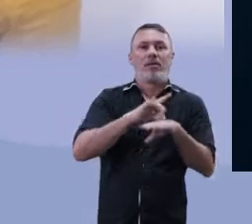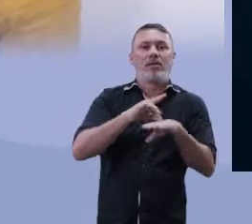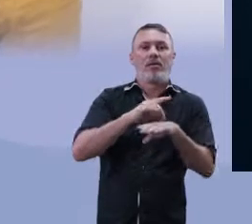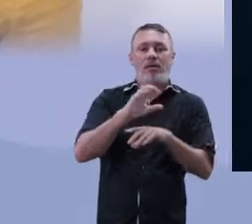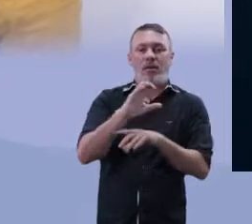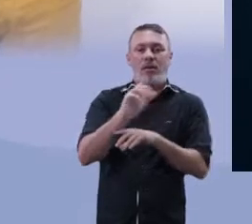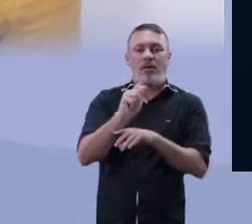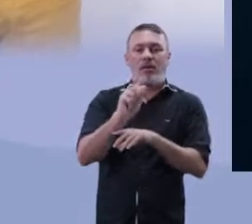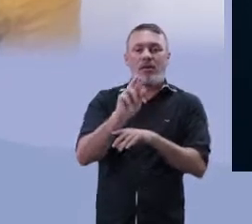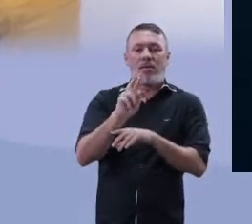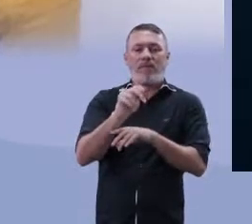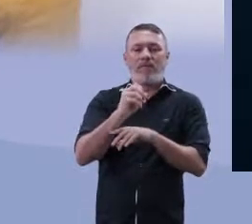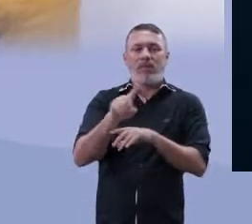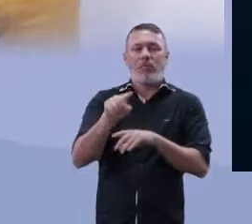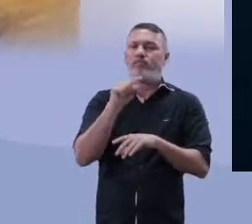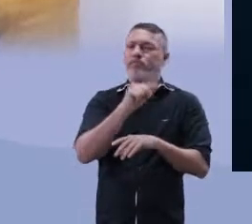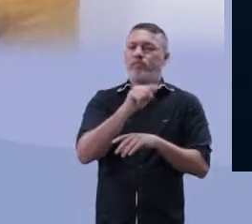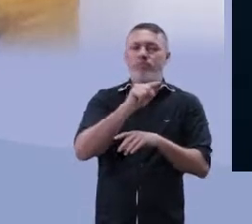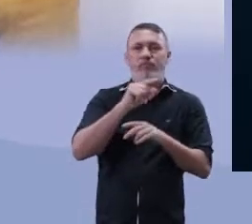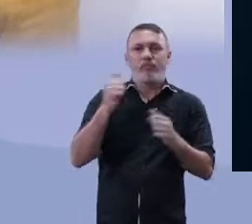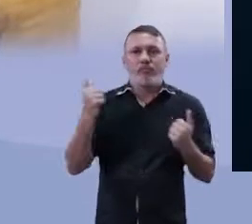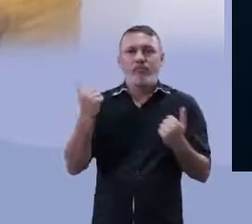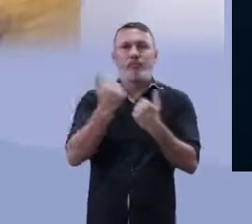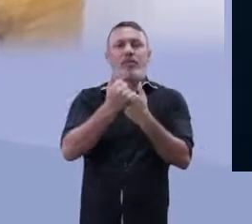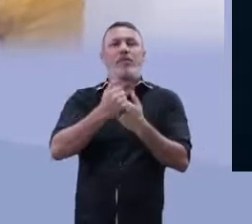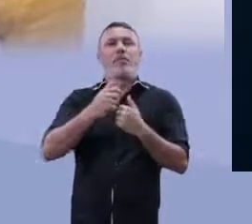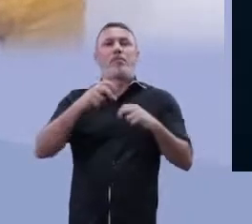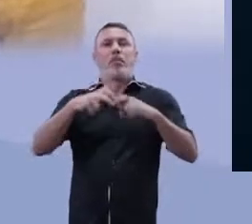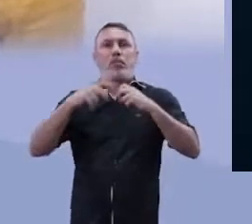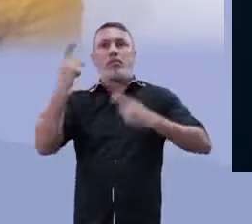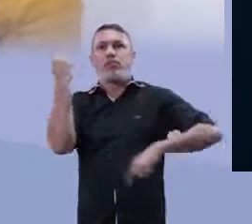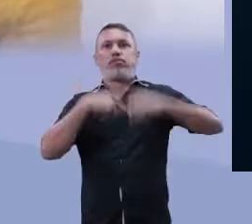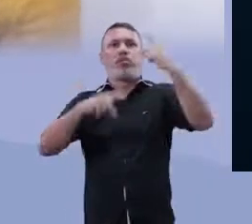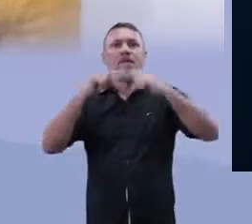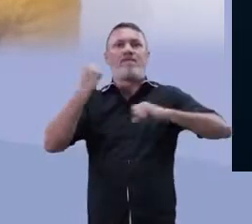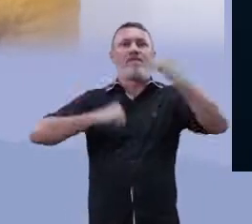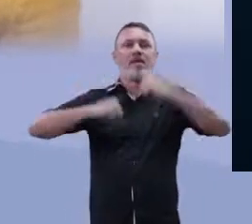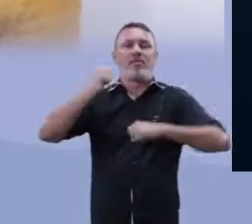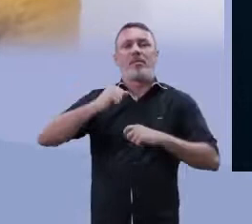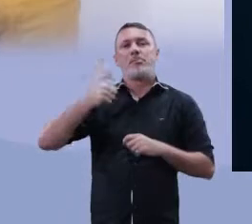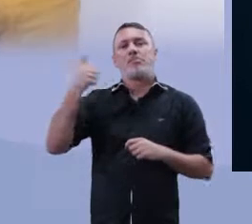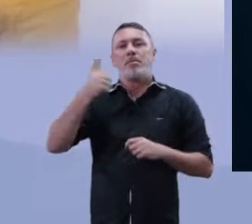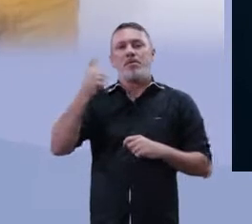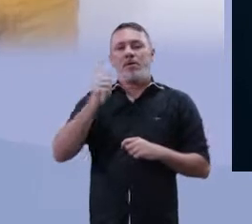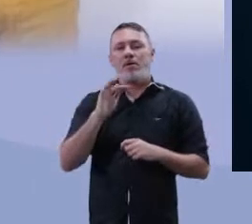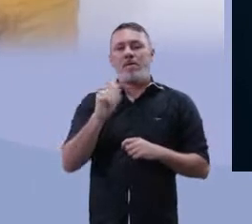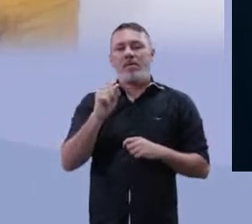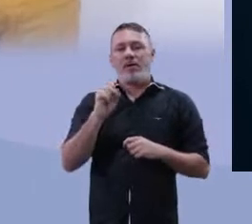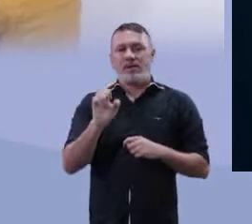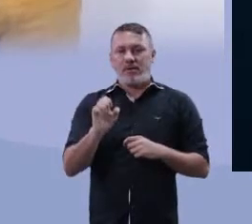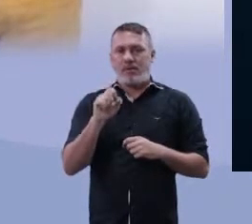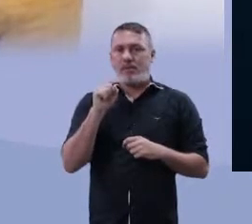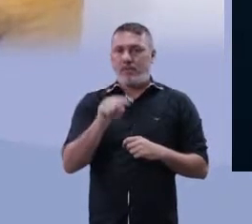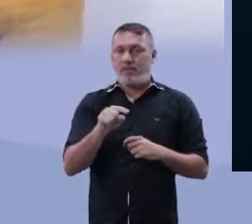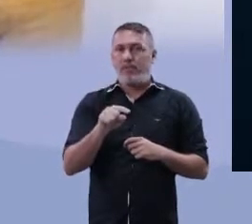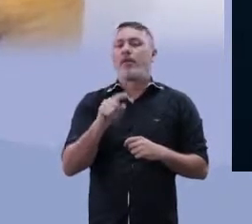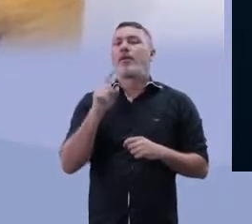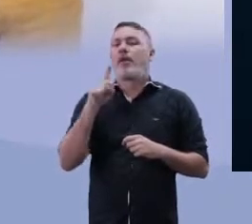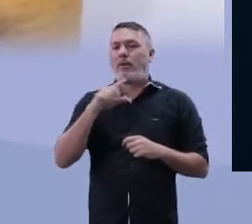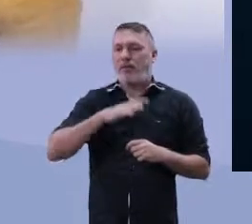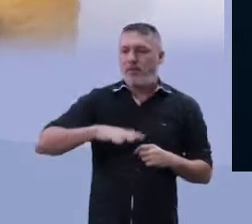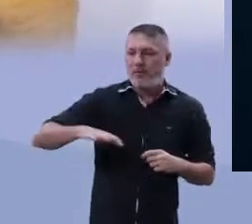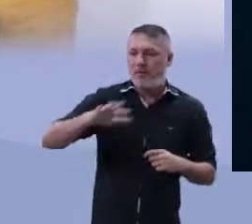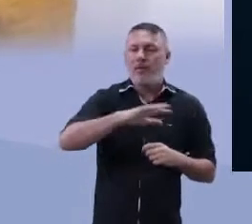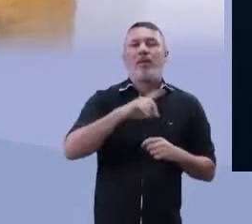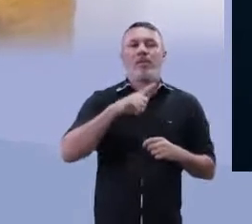base energética propulsora do que nós chamamos de primeira revolução industrial, principalmente no quesito das chamadas